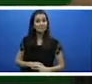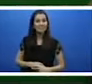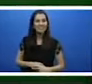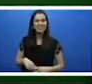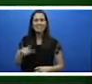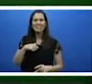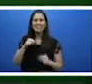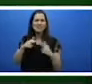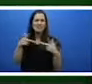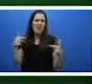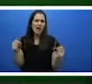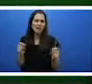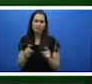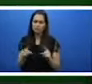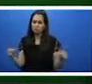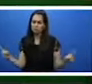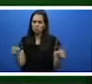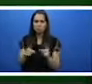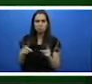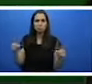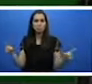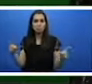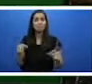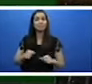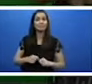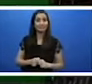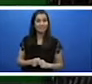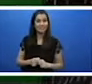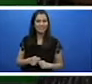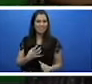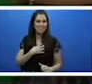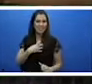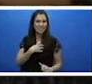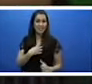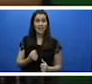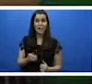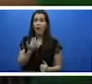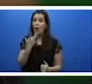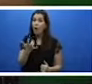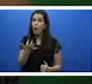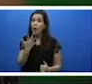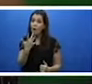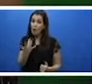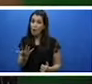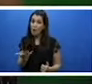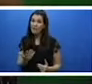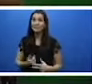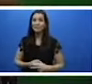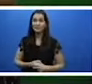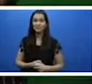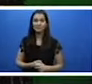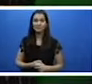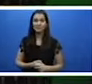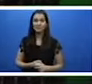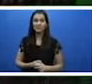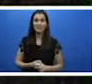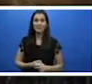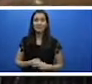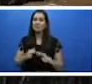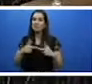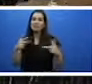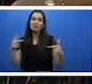diferentes tamanhos, tá? Formatos, cores, como nós vimos na atividade anterior, vários